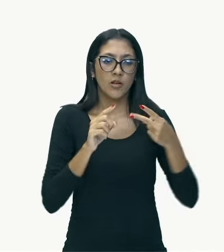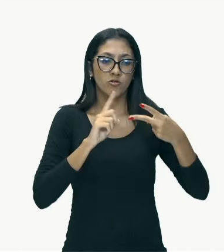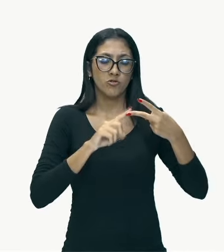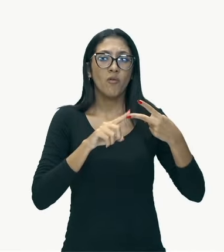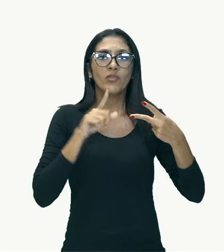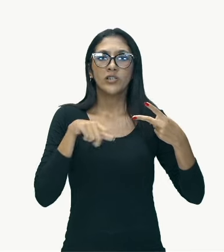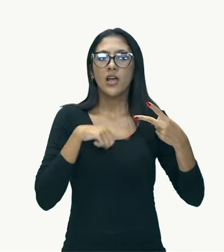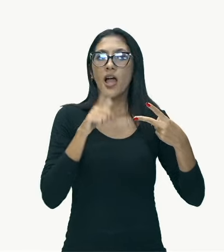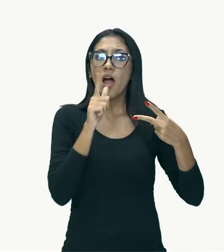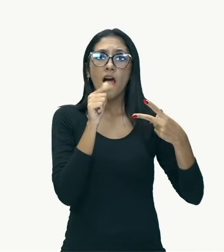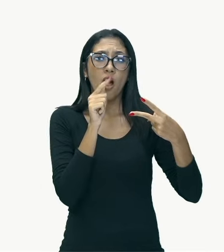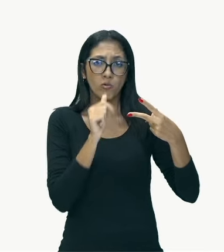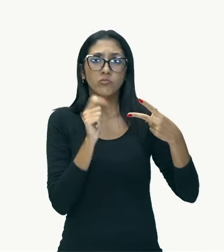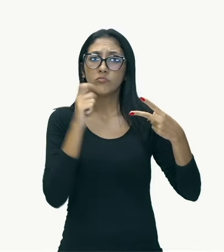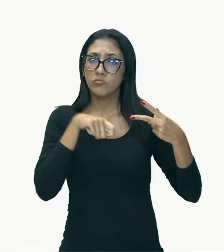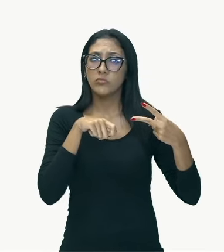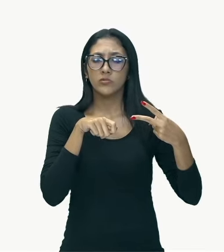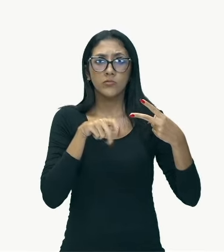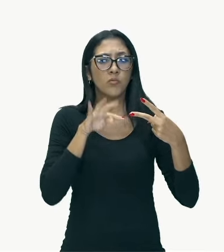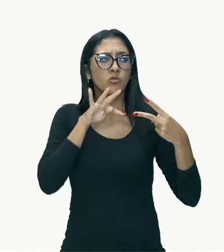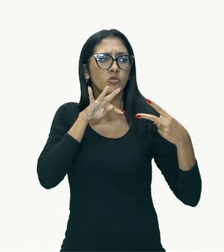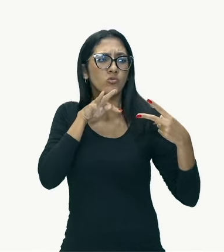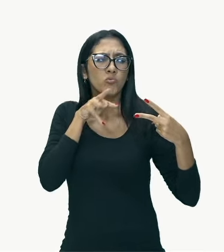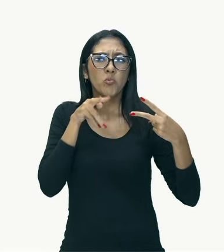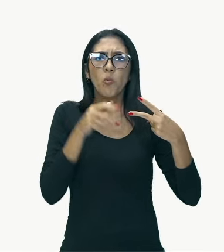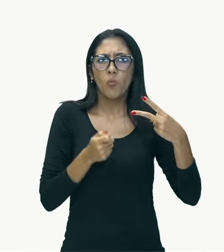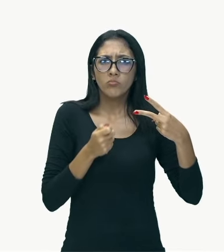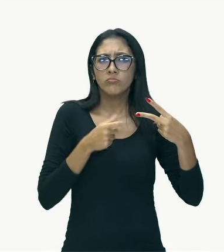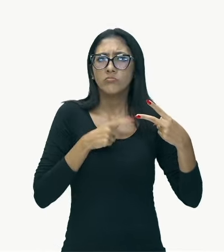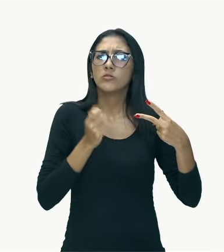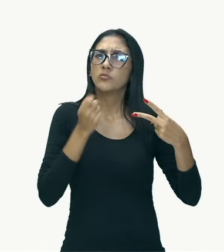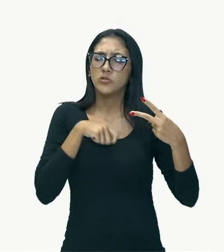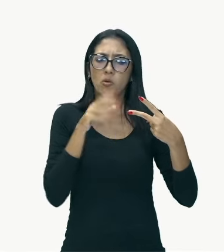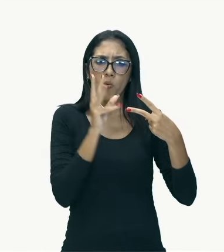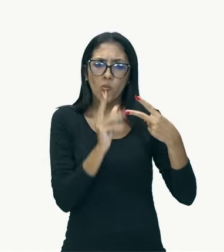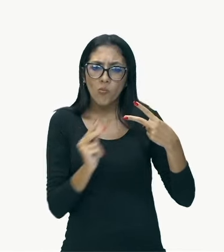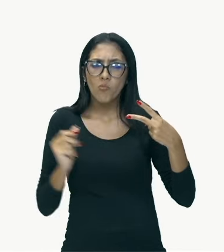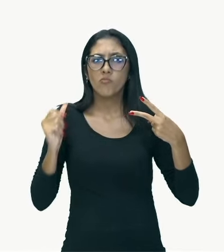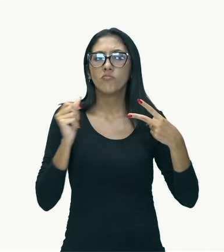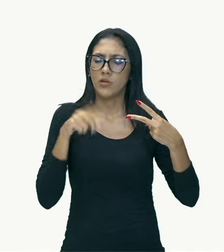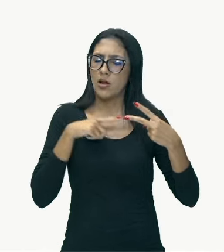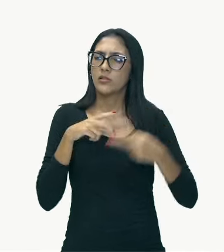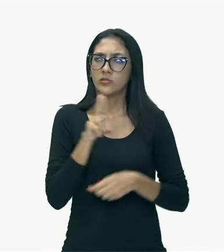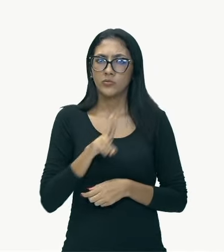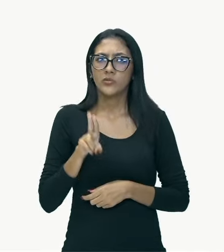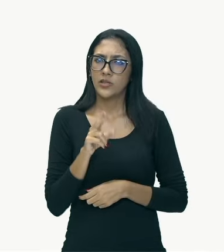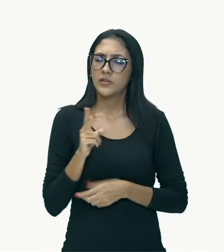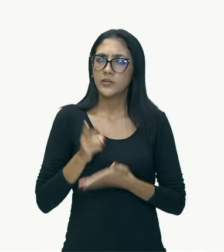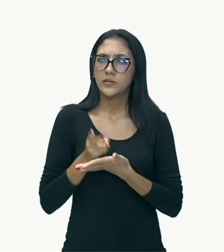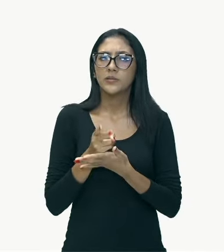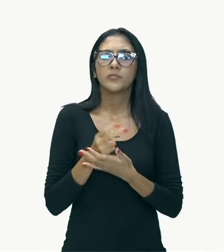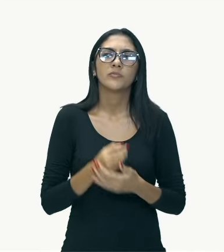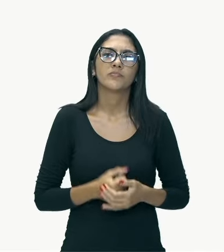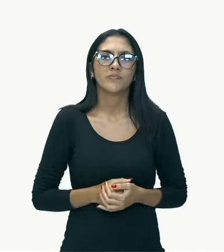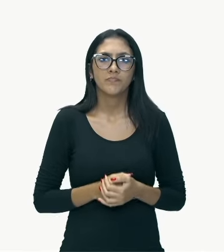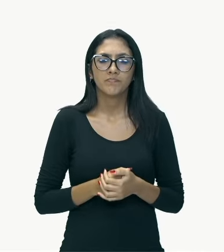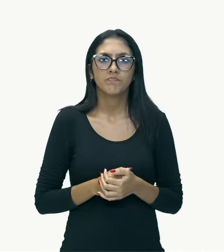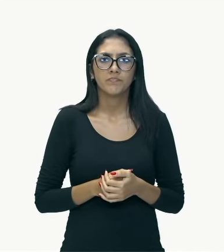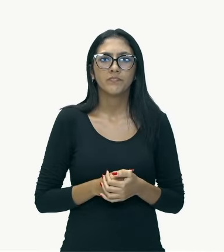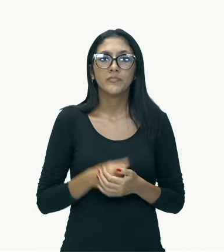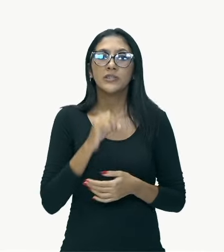água é uma substância que dissolve quase tudo, gente, tá? Ela é muito utilizada. Então, sempre que se fala